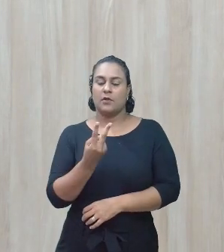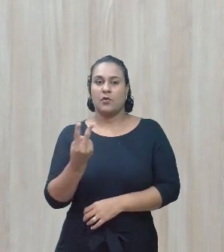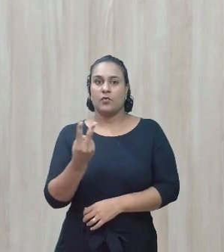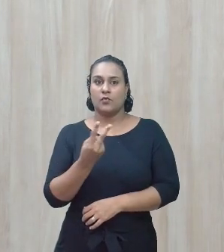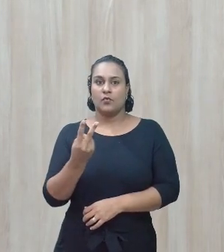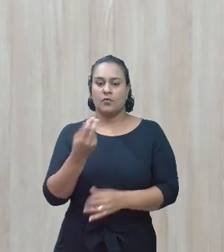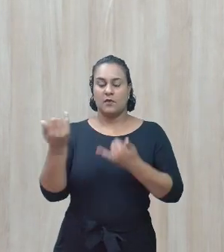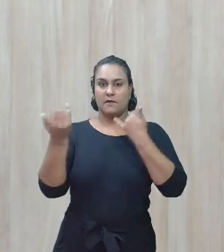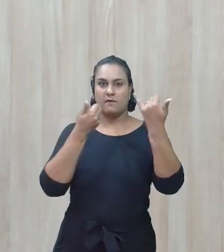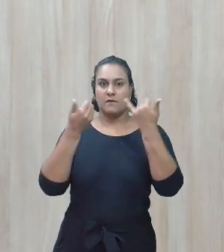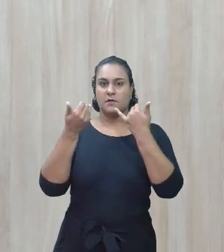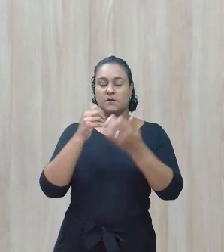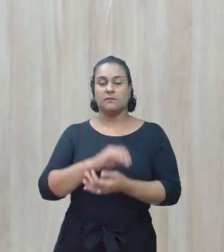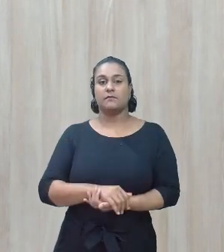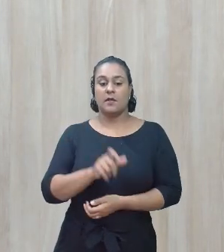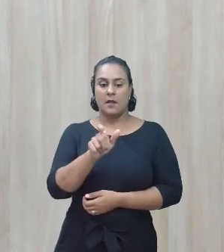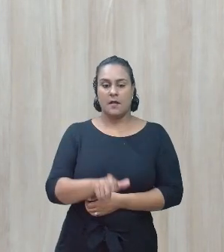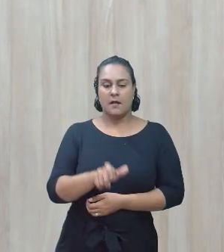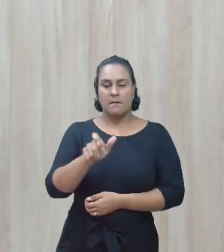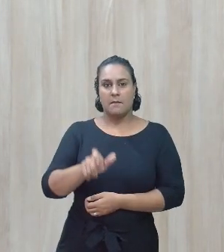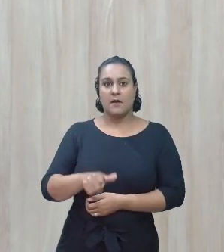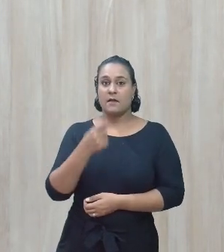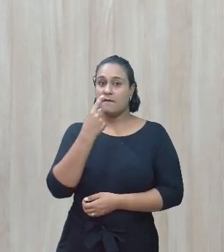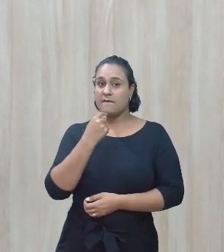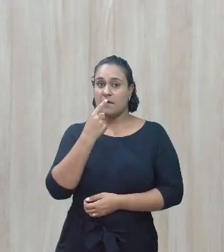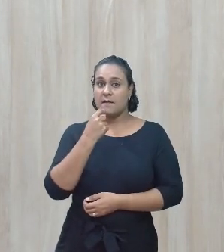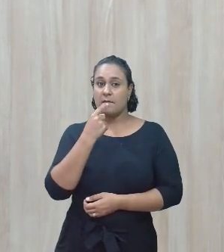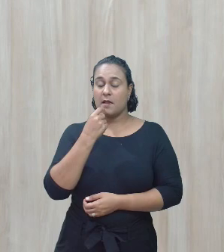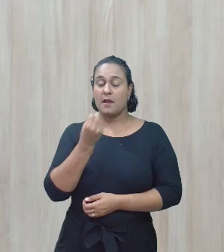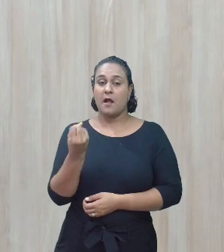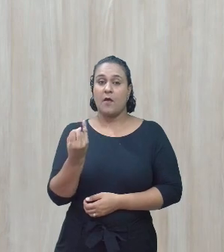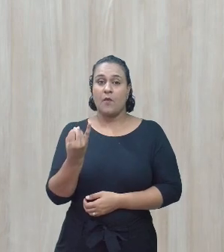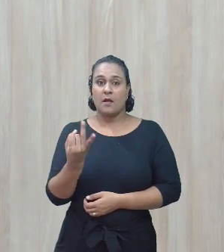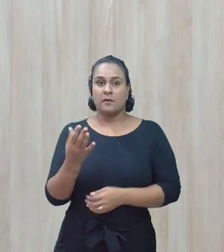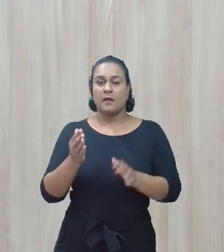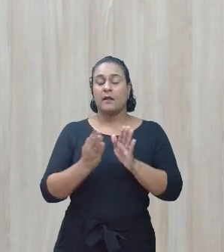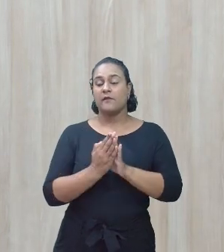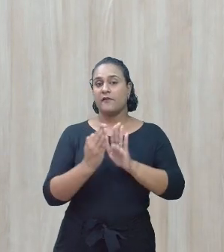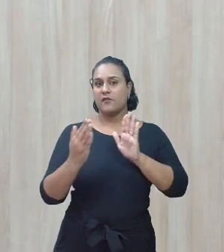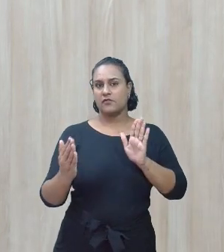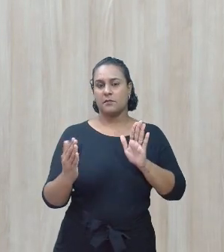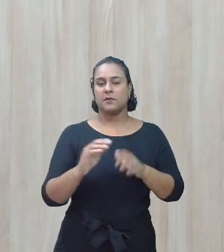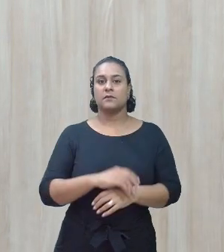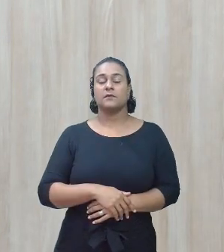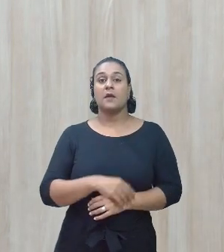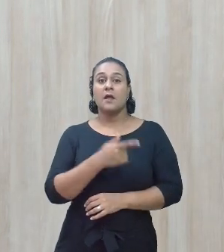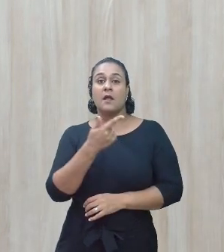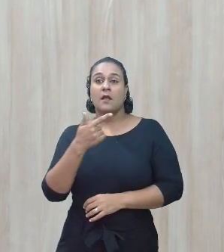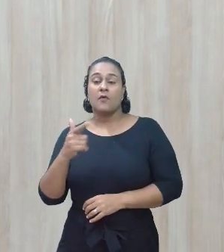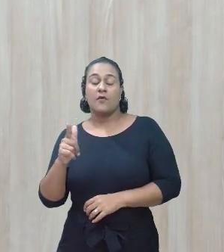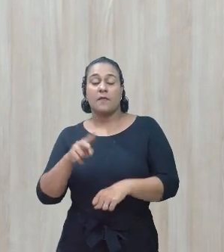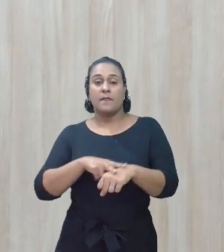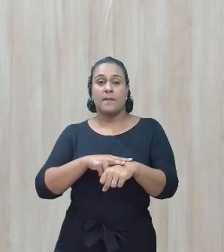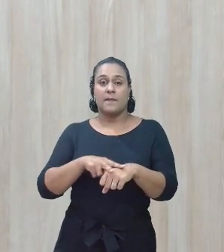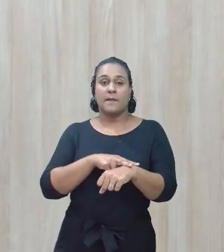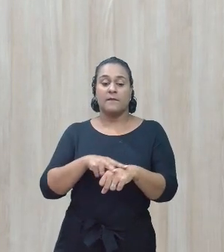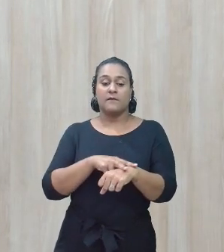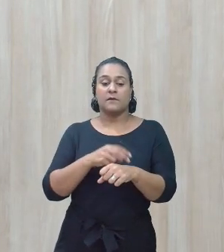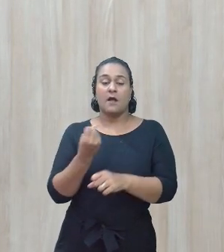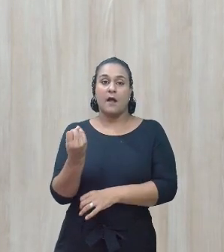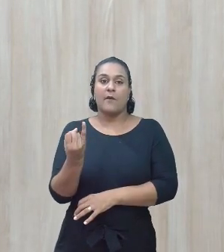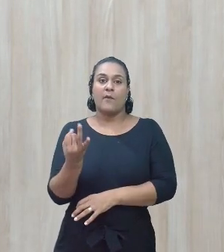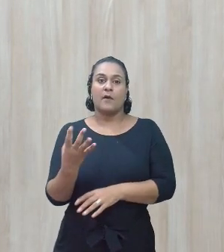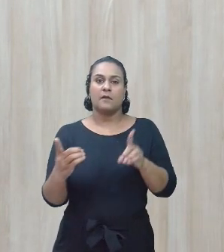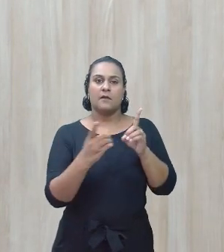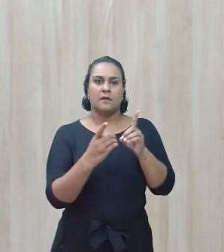possíveis. Na barrinha vermelha, a quantidade de afastamentos, na barrinha verde, a quantidade de atendimentos. Então, a gente agora começa a perceber que